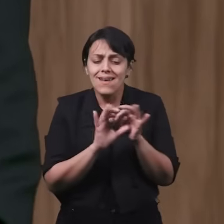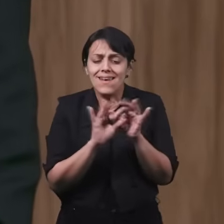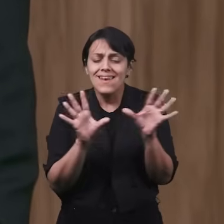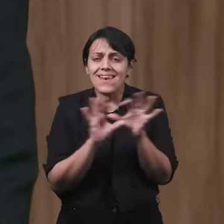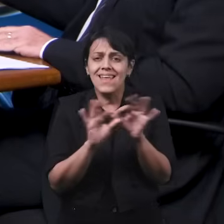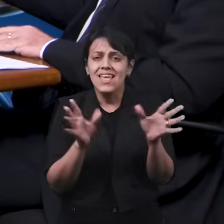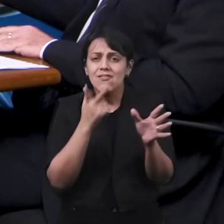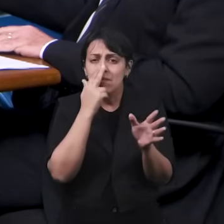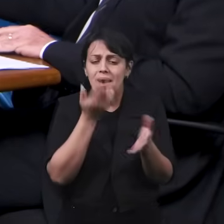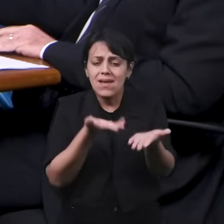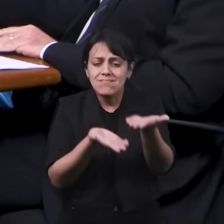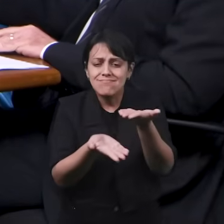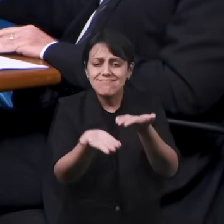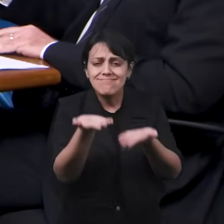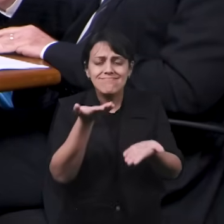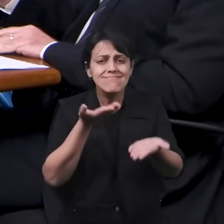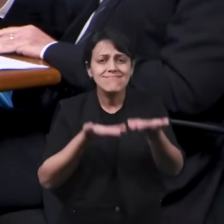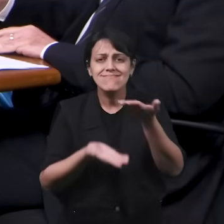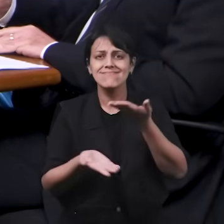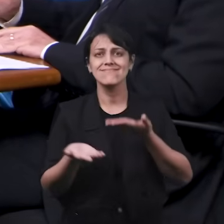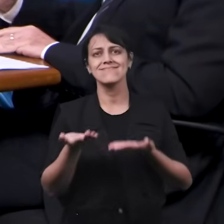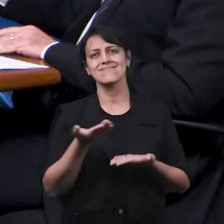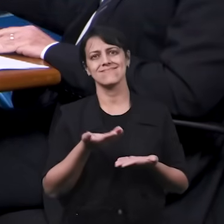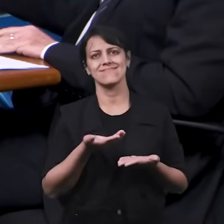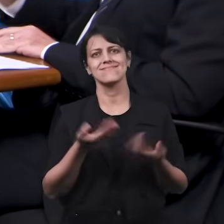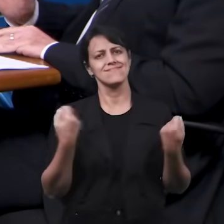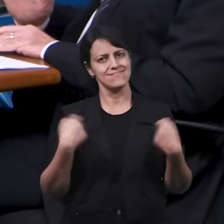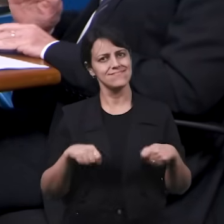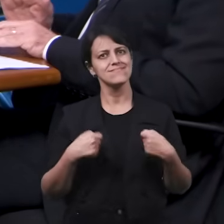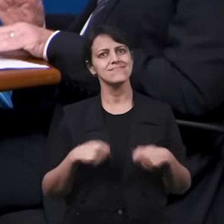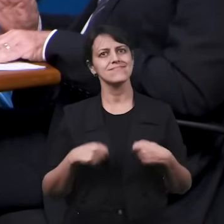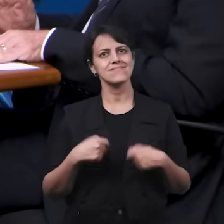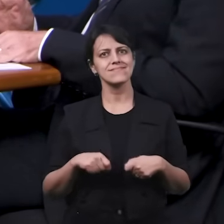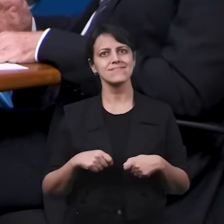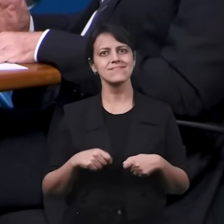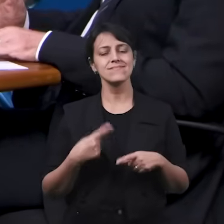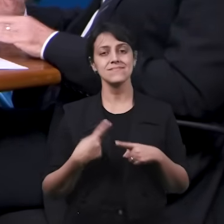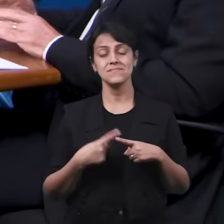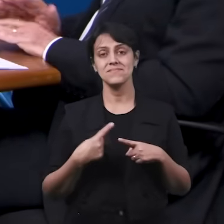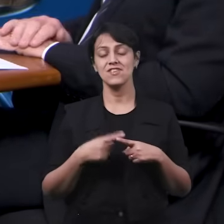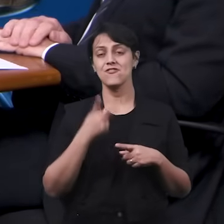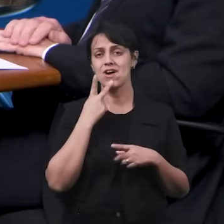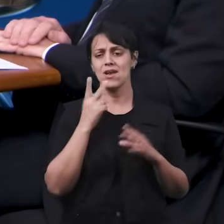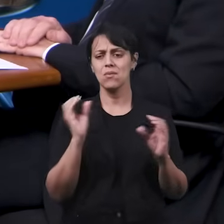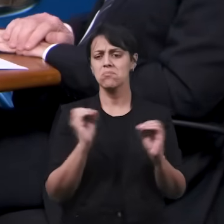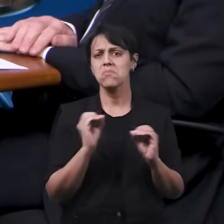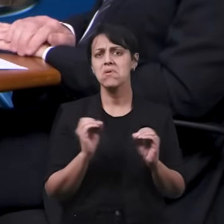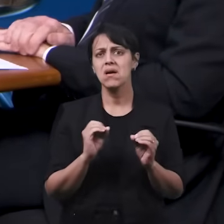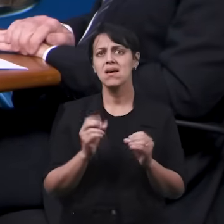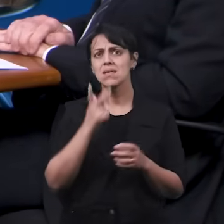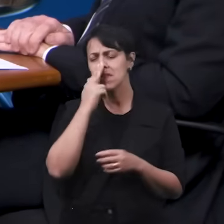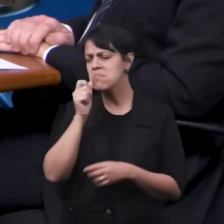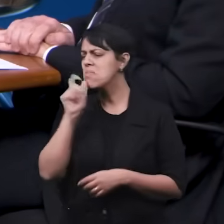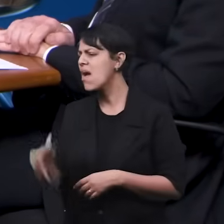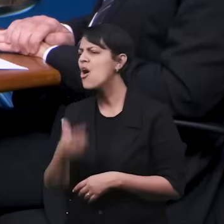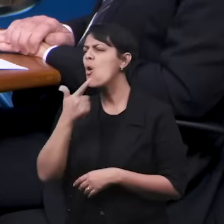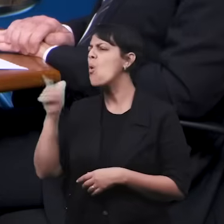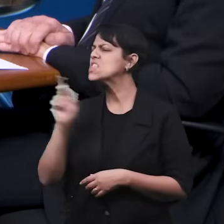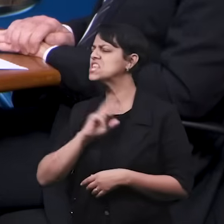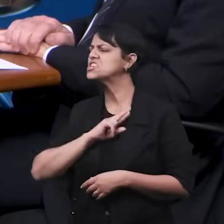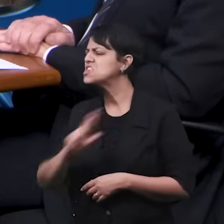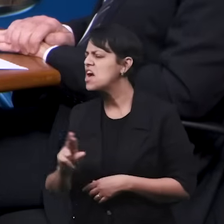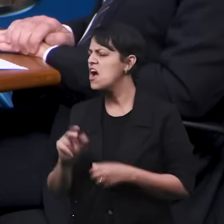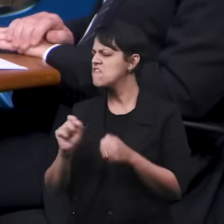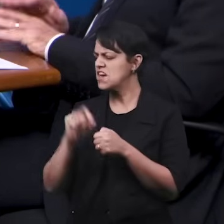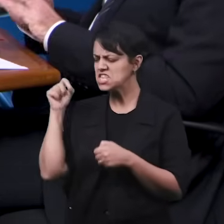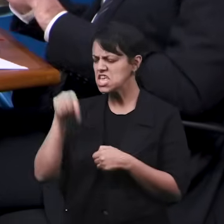Esse é um aspecto ético das senhoras. Maravilhoso. A irmã da igreja, que eu me lembro, não fez qualquer abordagem com ela. Mas a senhora é de